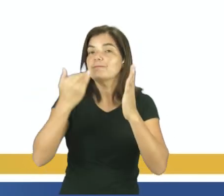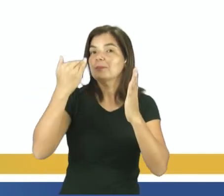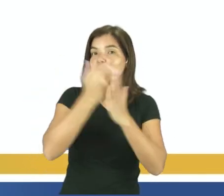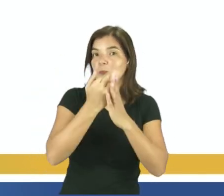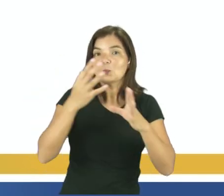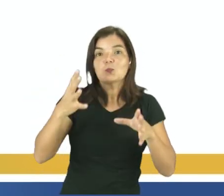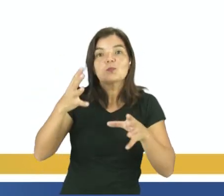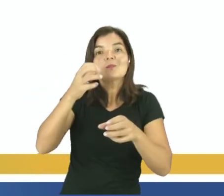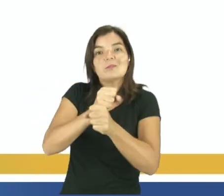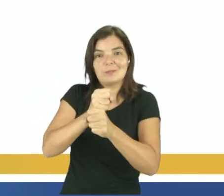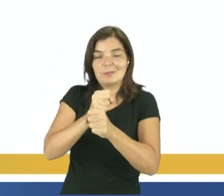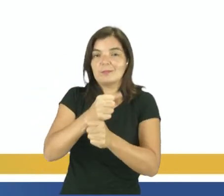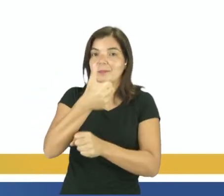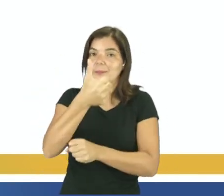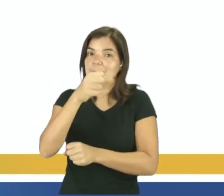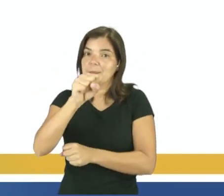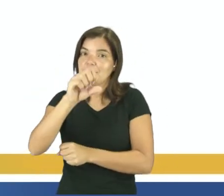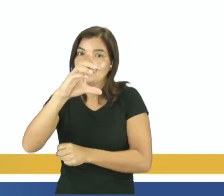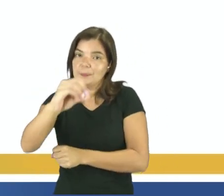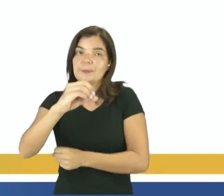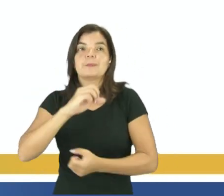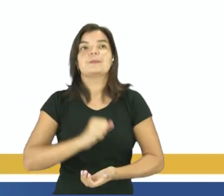ou seja, somam 180.